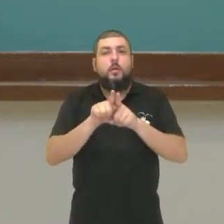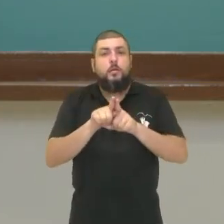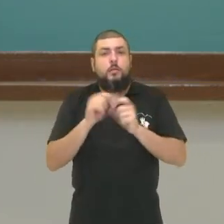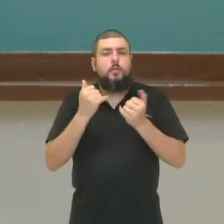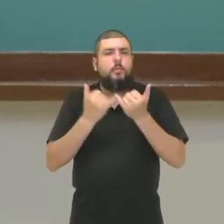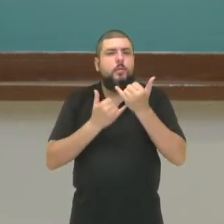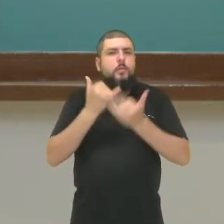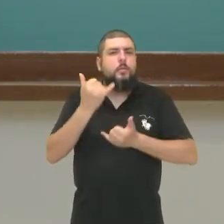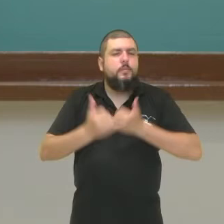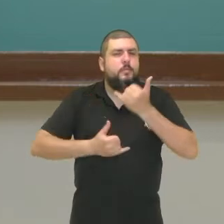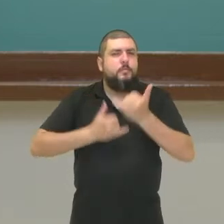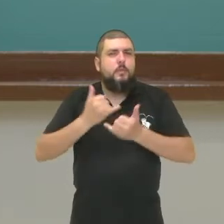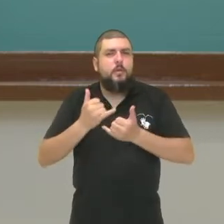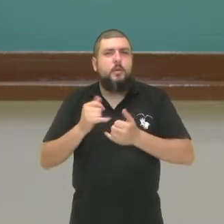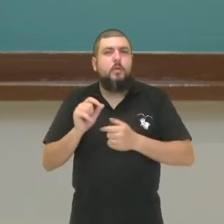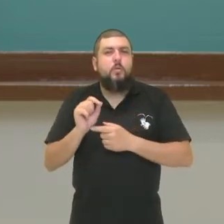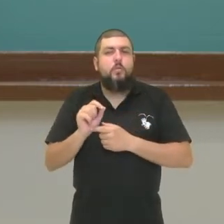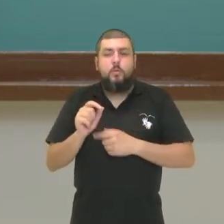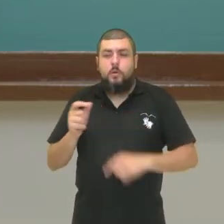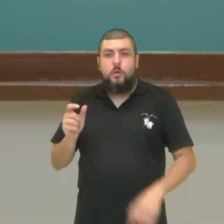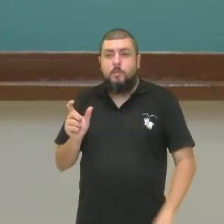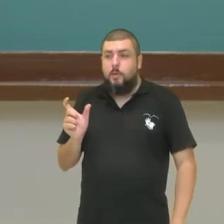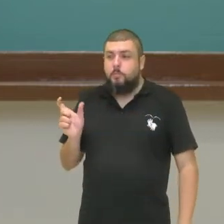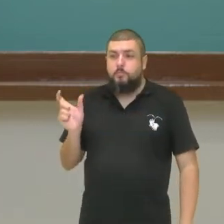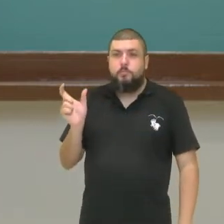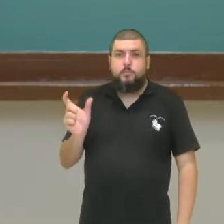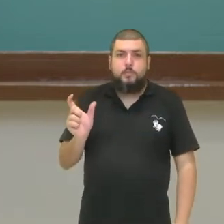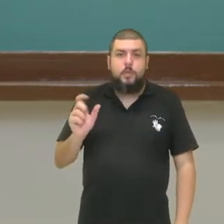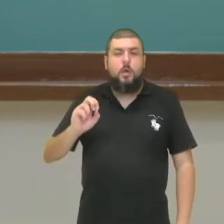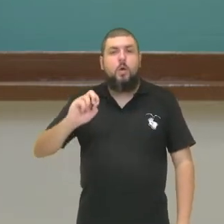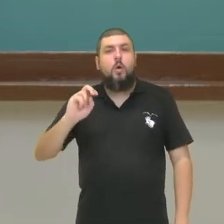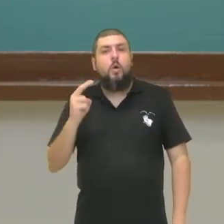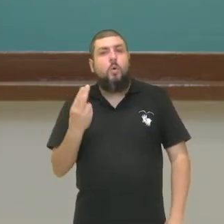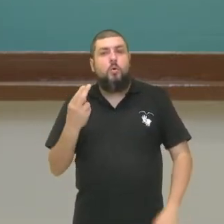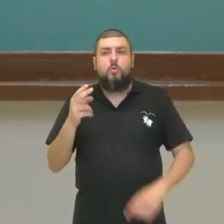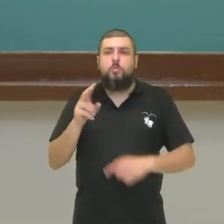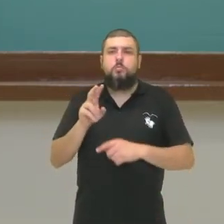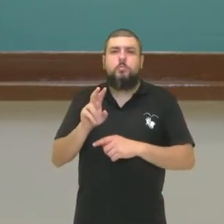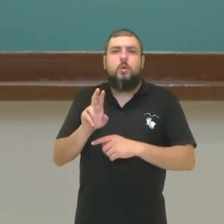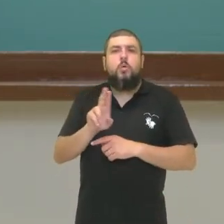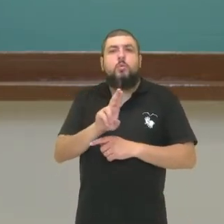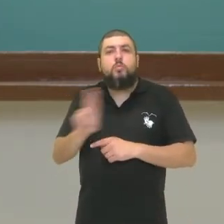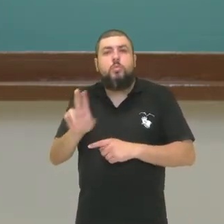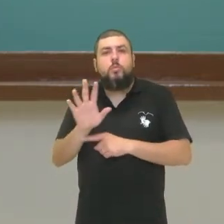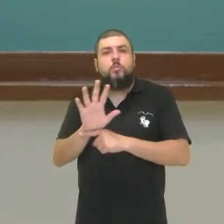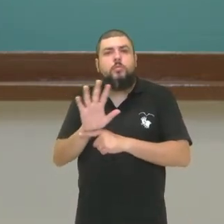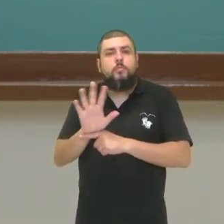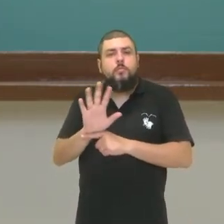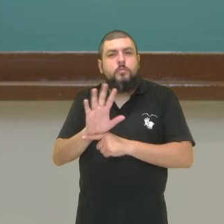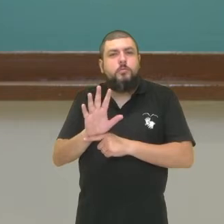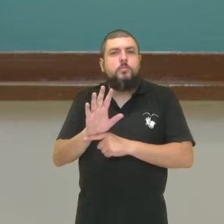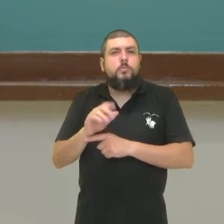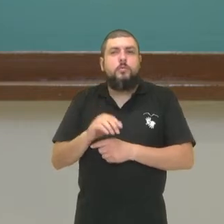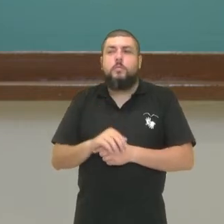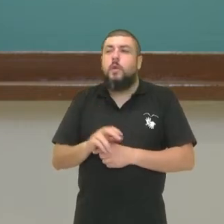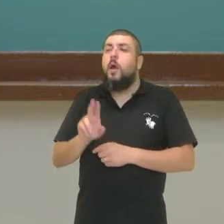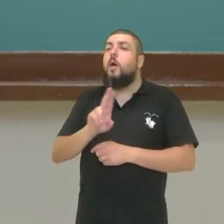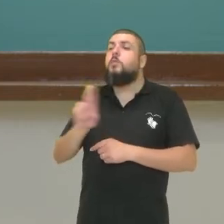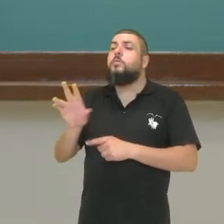onde se dá uma palavra ou um nome de um filme ali, né? Brincadeiras no cotidiano, o nome do